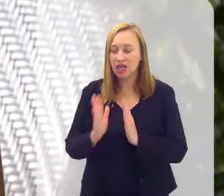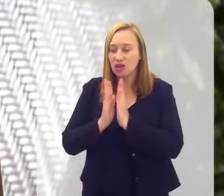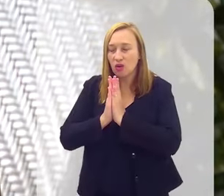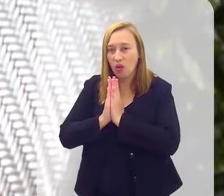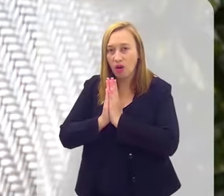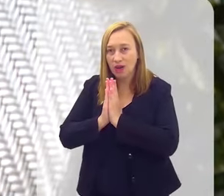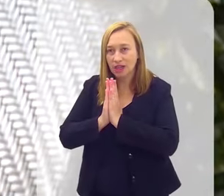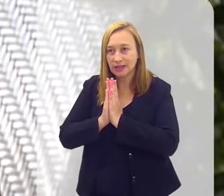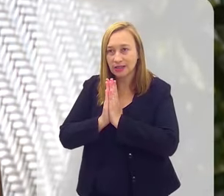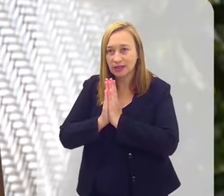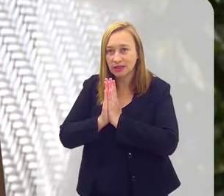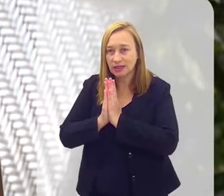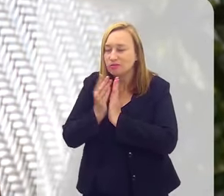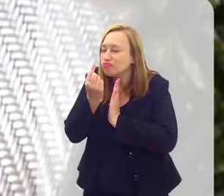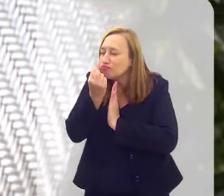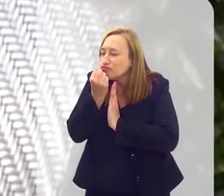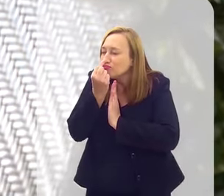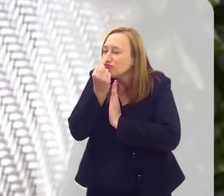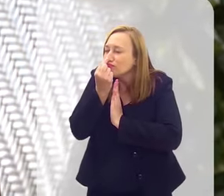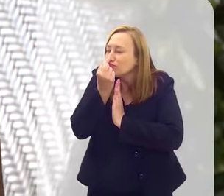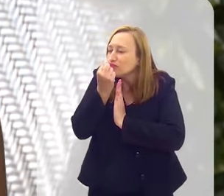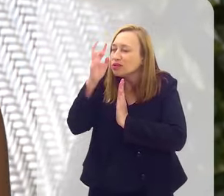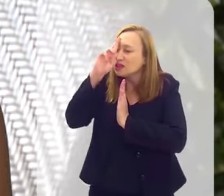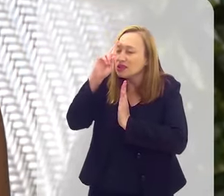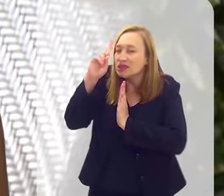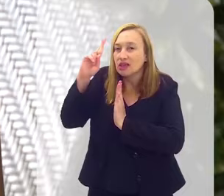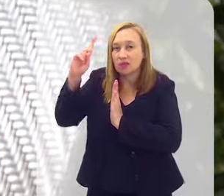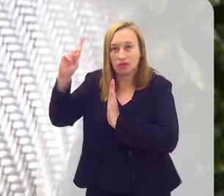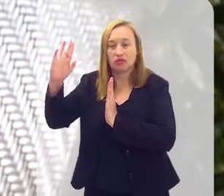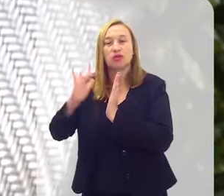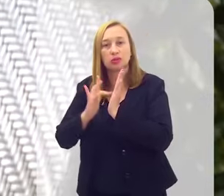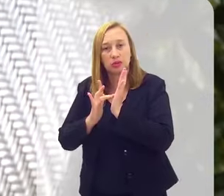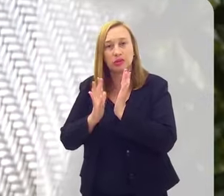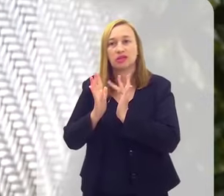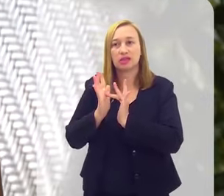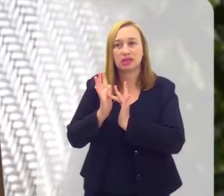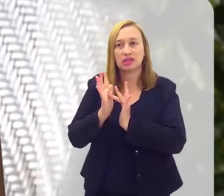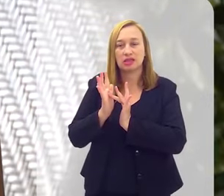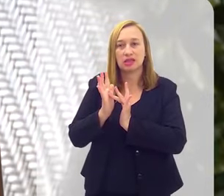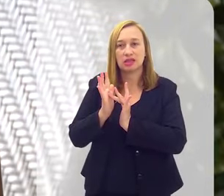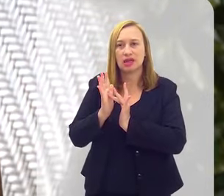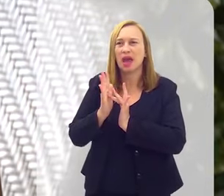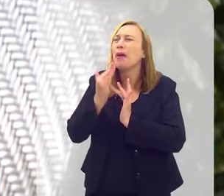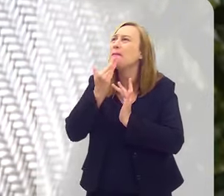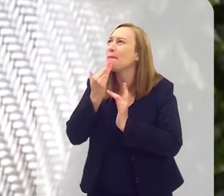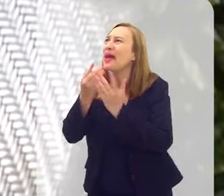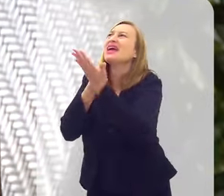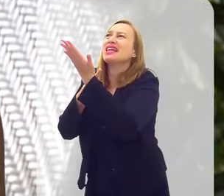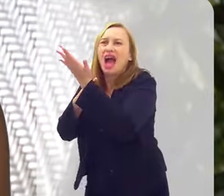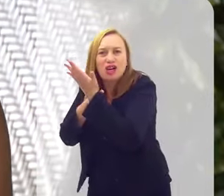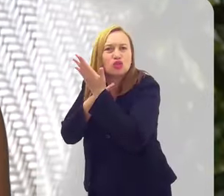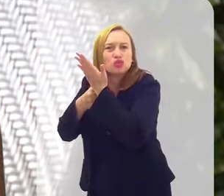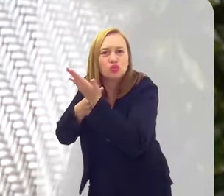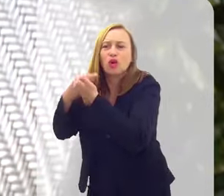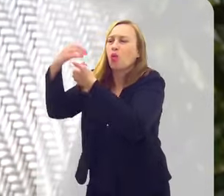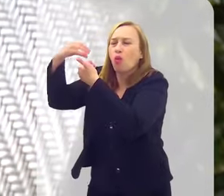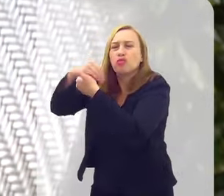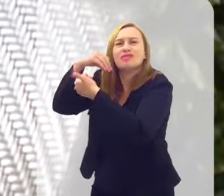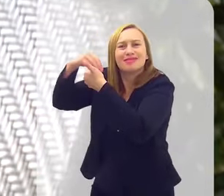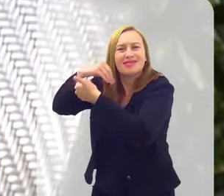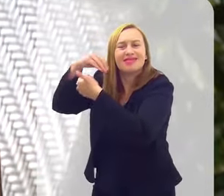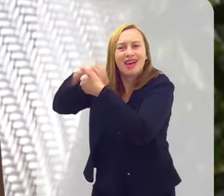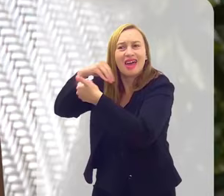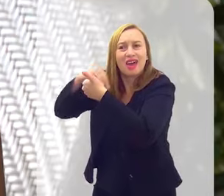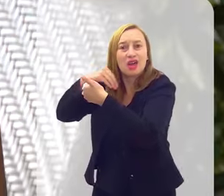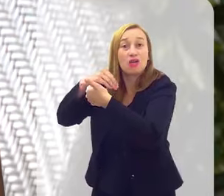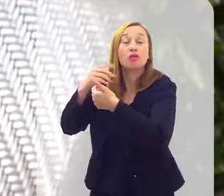dele e ora se confidencia o senhor se derrame ao Senhor busque ajuda busque